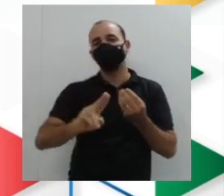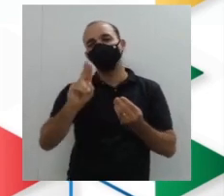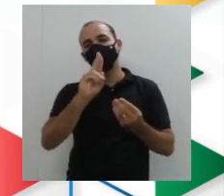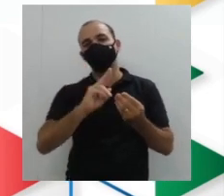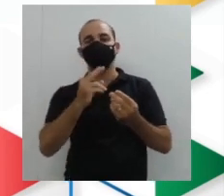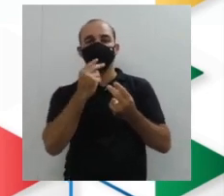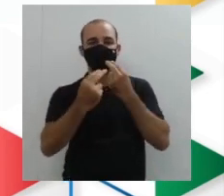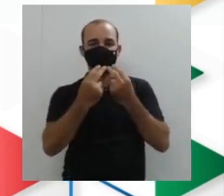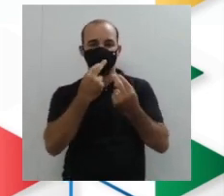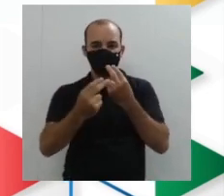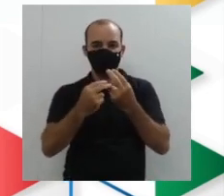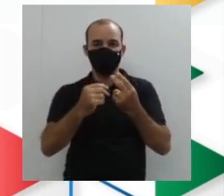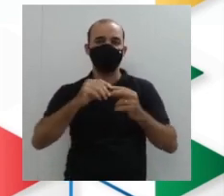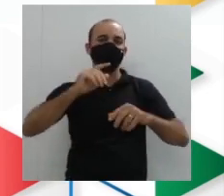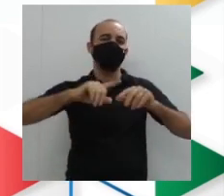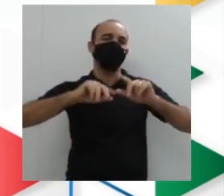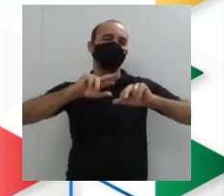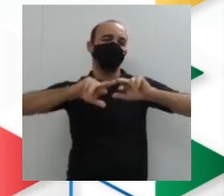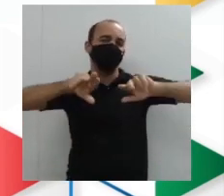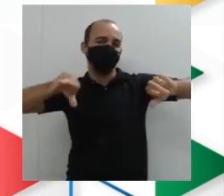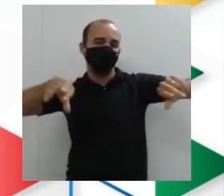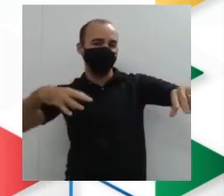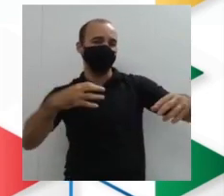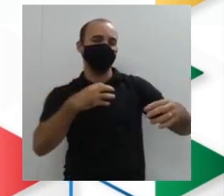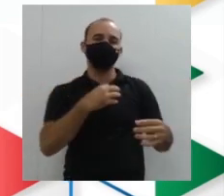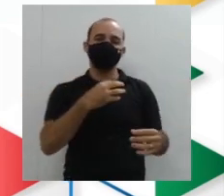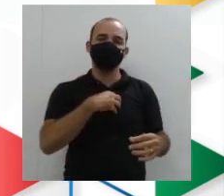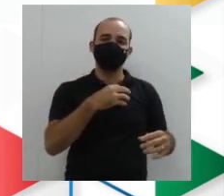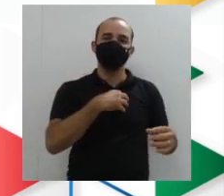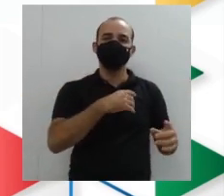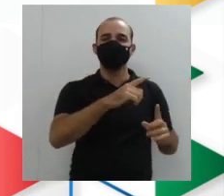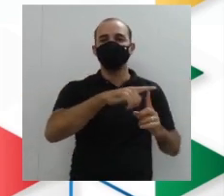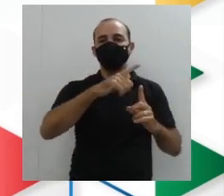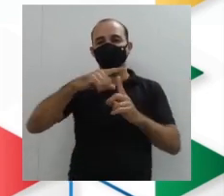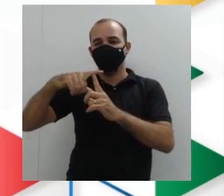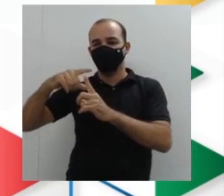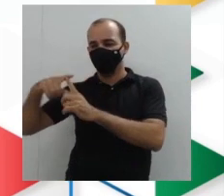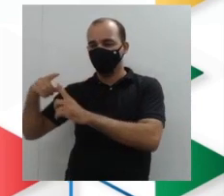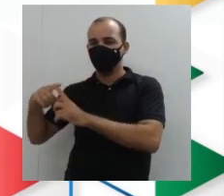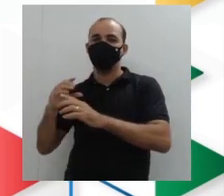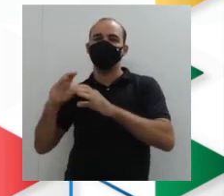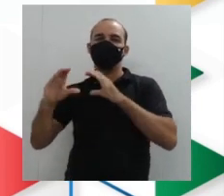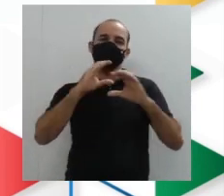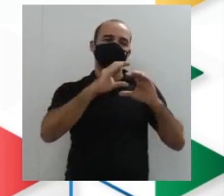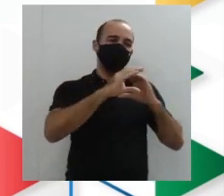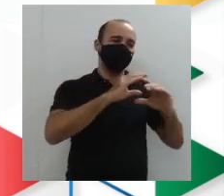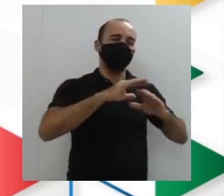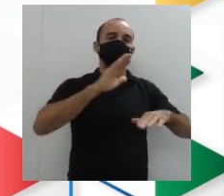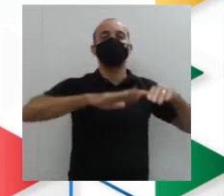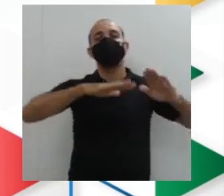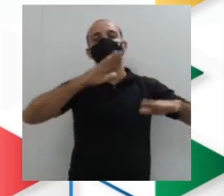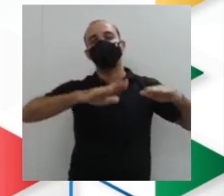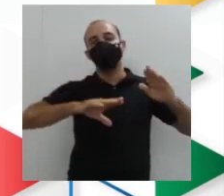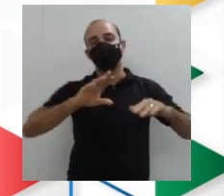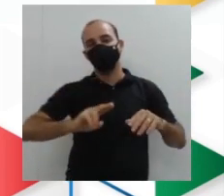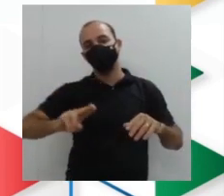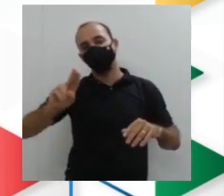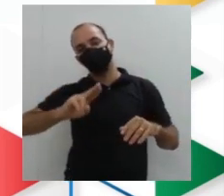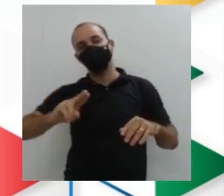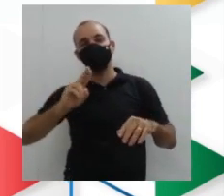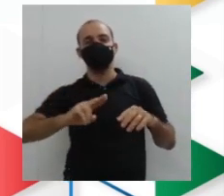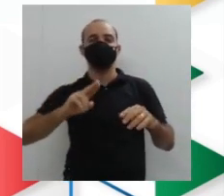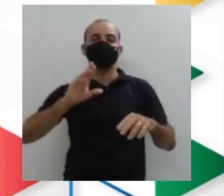diversas situações de comunicação. De acordo com o seu uso, temos gêneros textuais